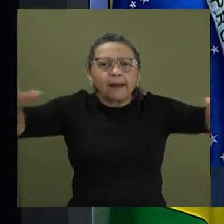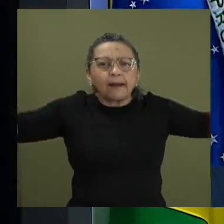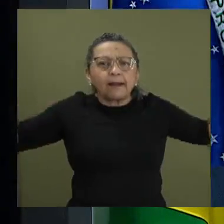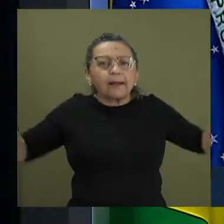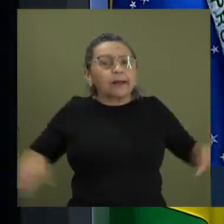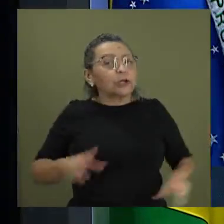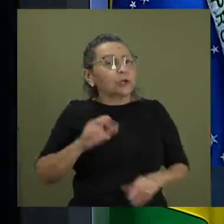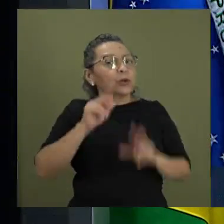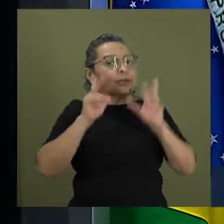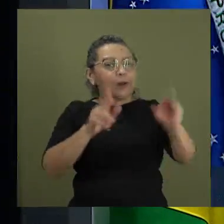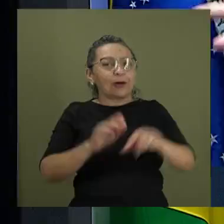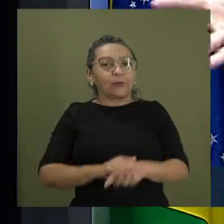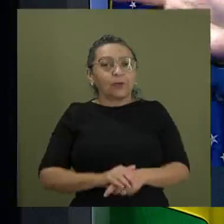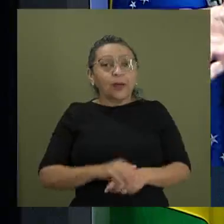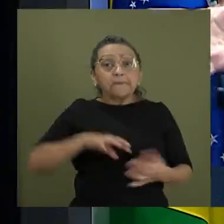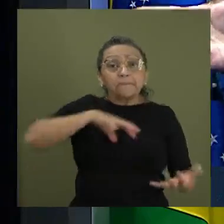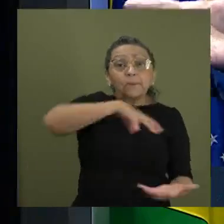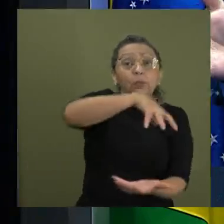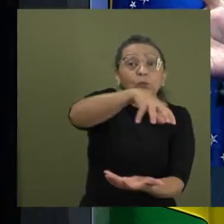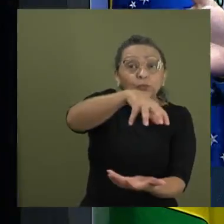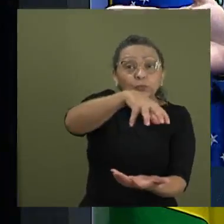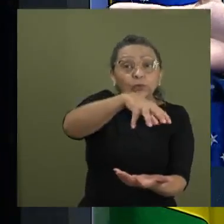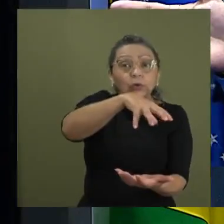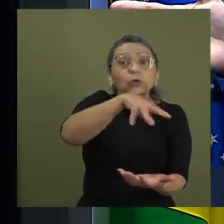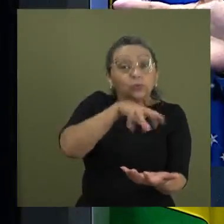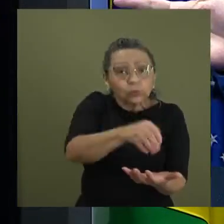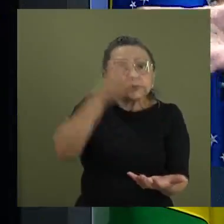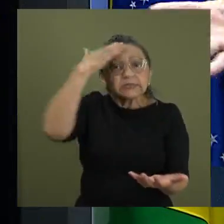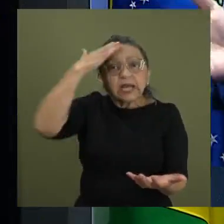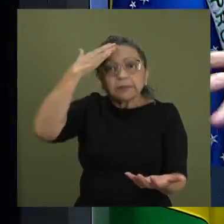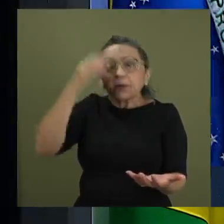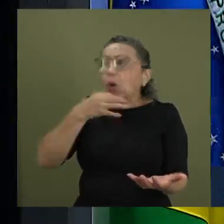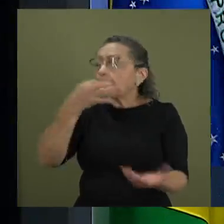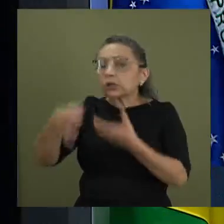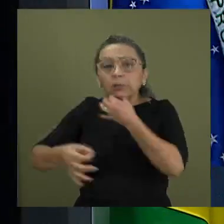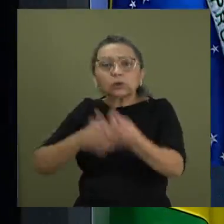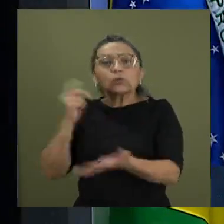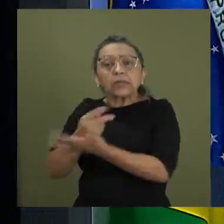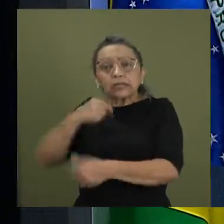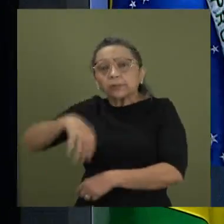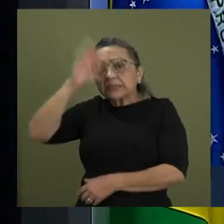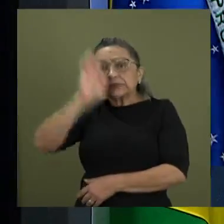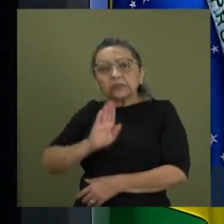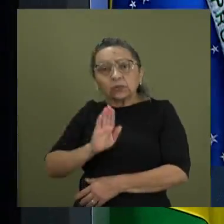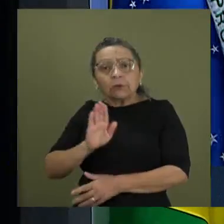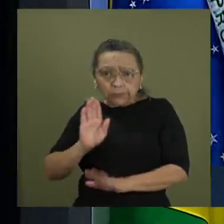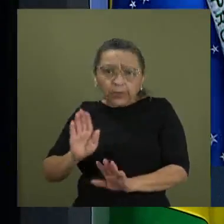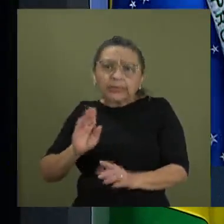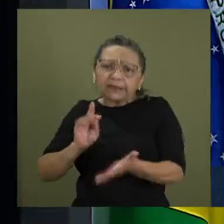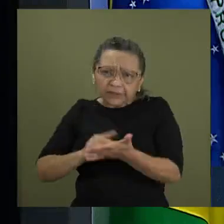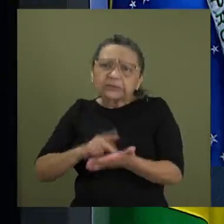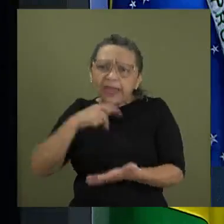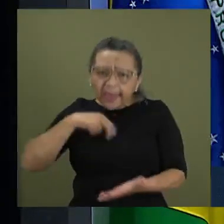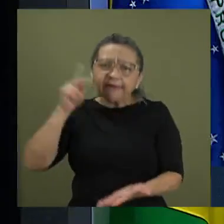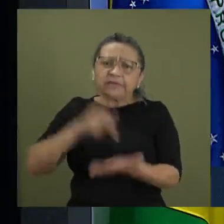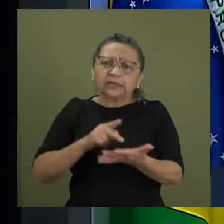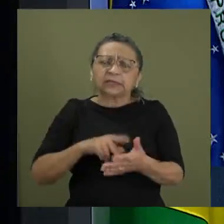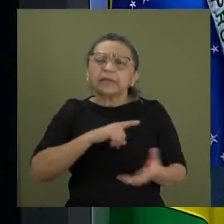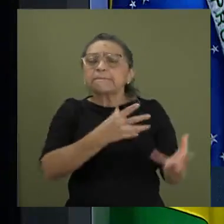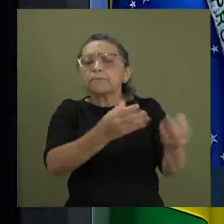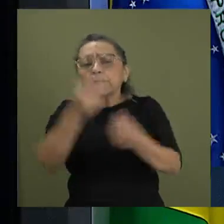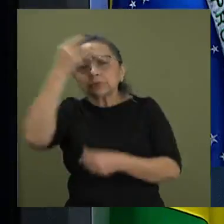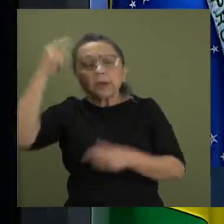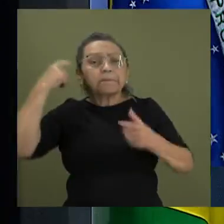falando sobre o que está acontecendo aqui, e é verdade. Nós não podemos esconder a verdade. Tem muita gente preocupada,